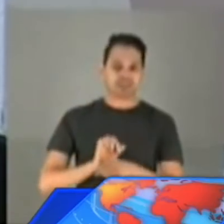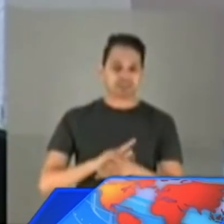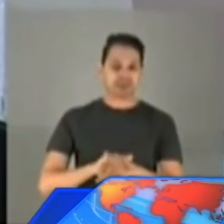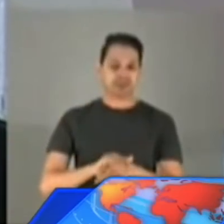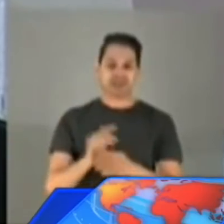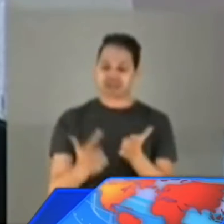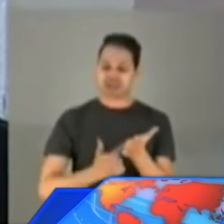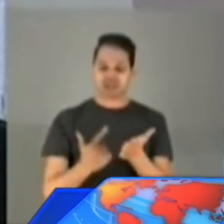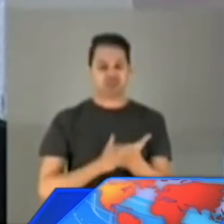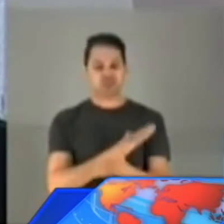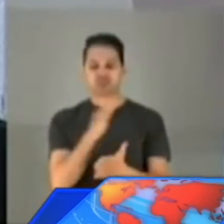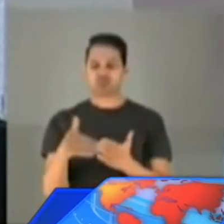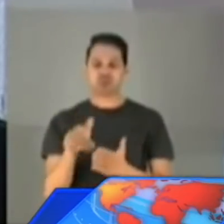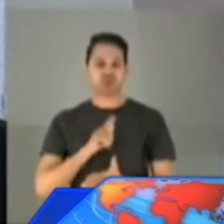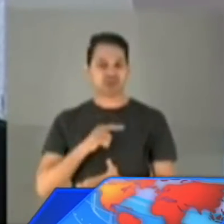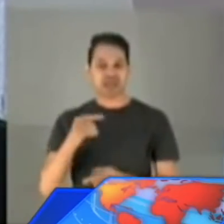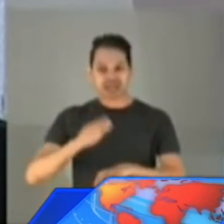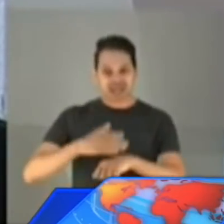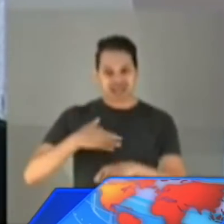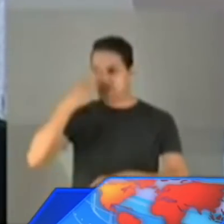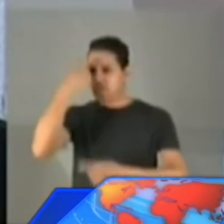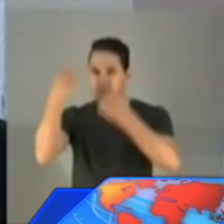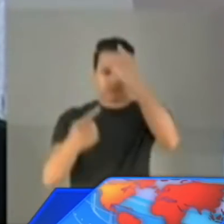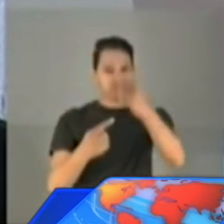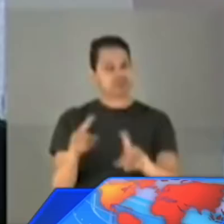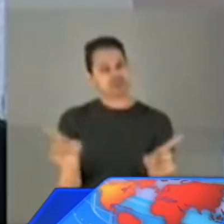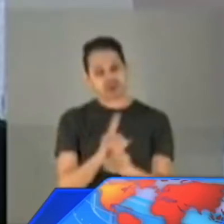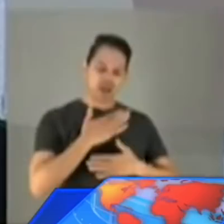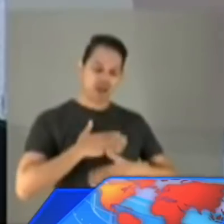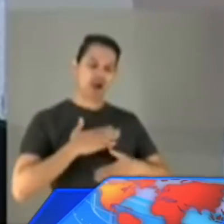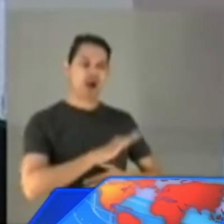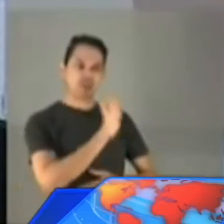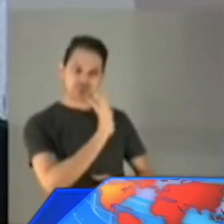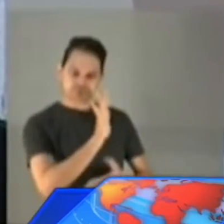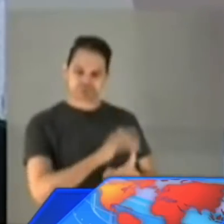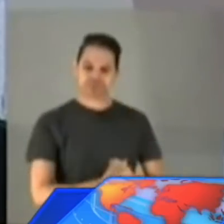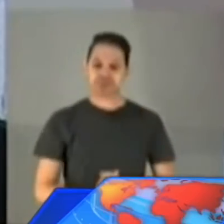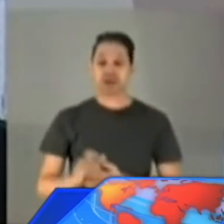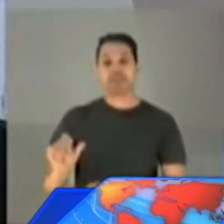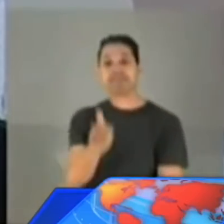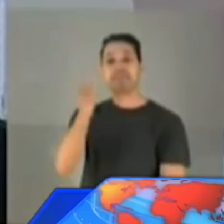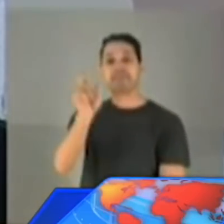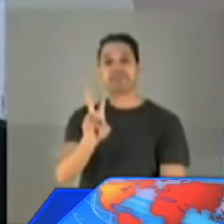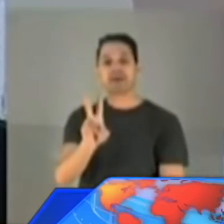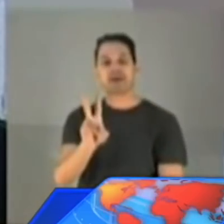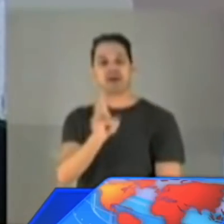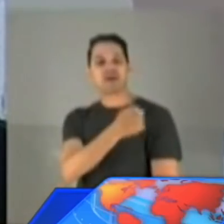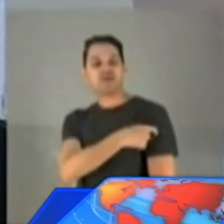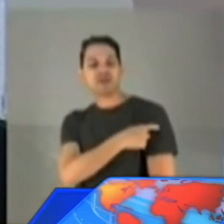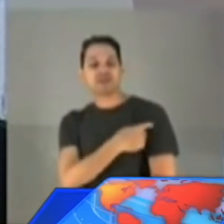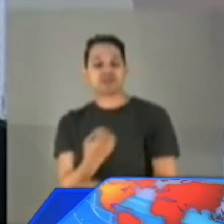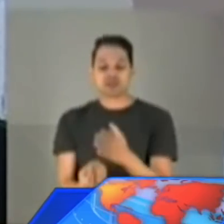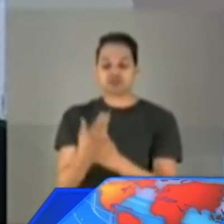os livros. Não é? Não sou eu que inventei esse termo. Isso está em todos os livros. A primeira vacina que foi feita no mundo foi no dia 8